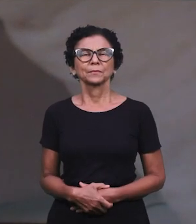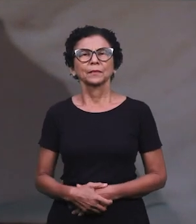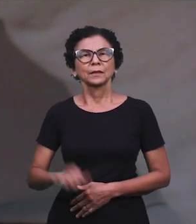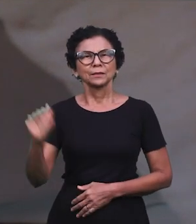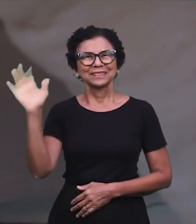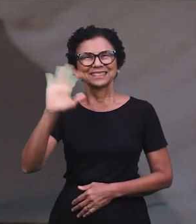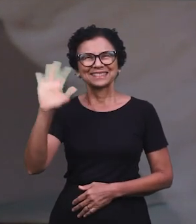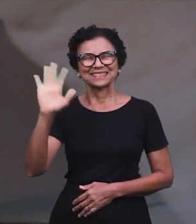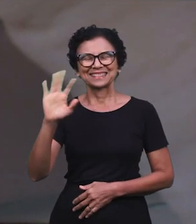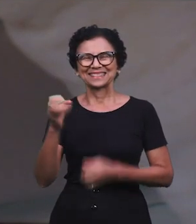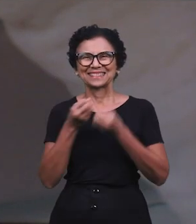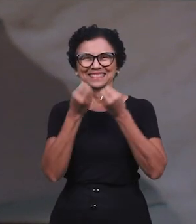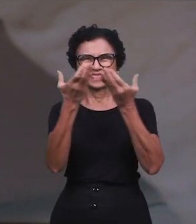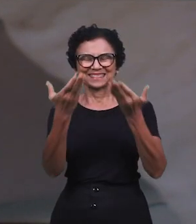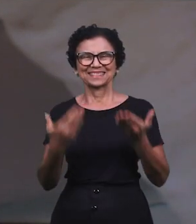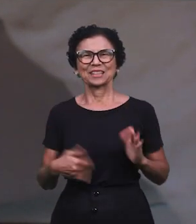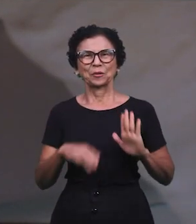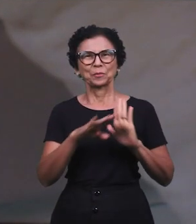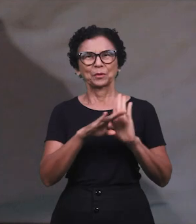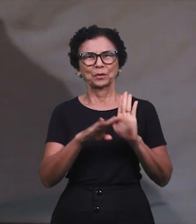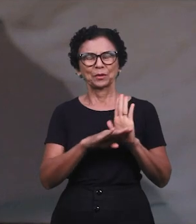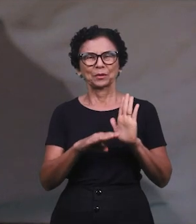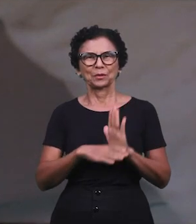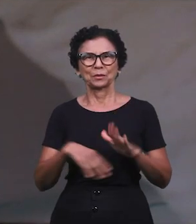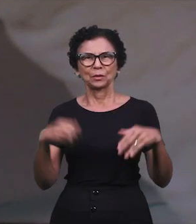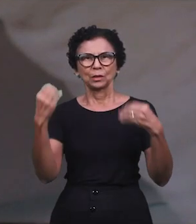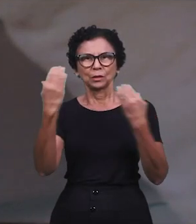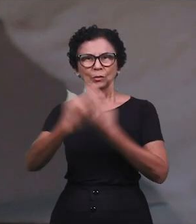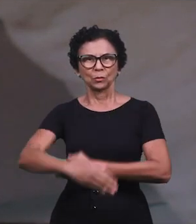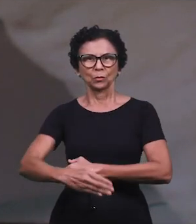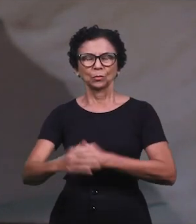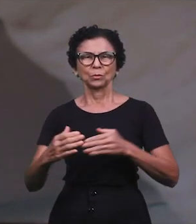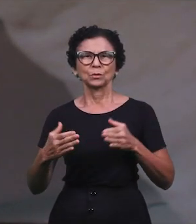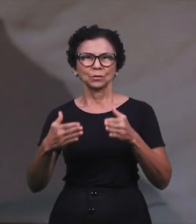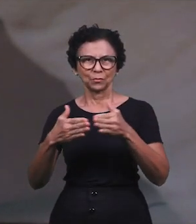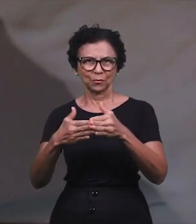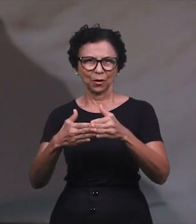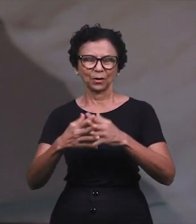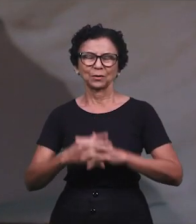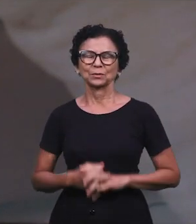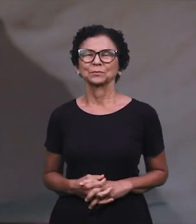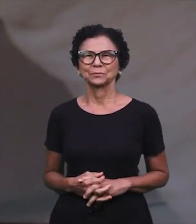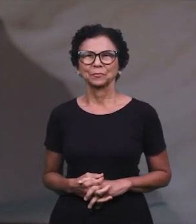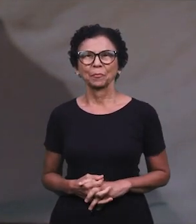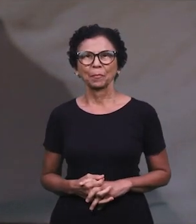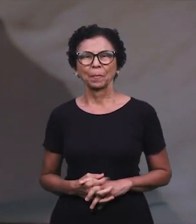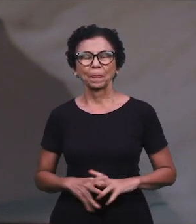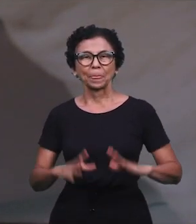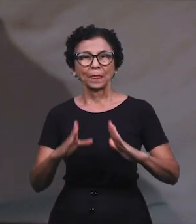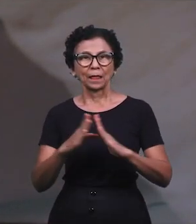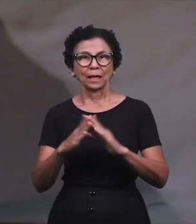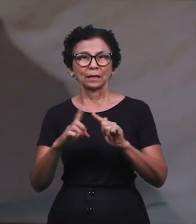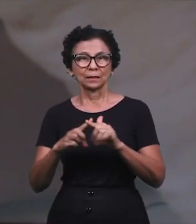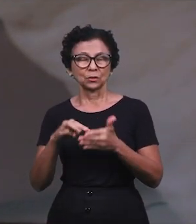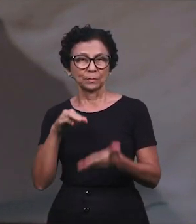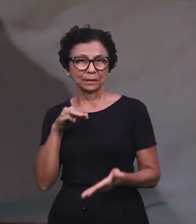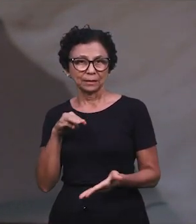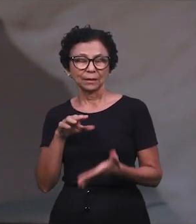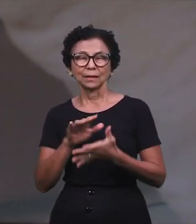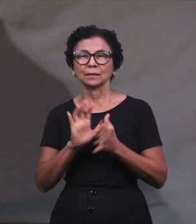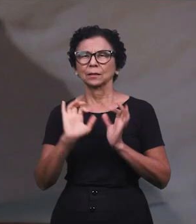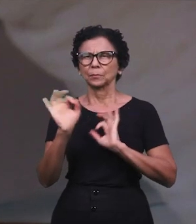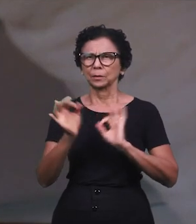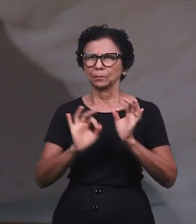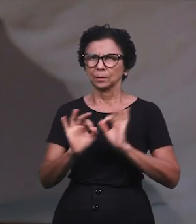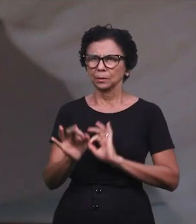Olá, seja muito bem-vindo ao programa Foco nos Concursos, o programa da Igreja Cristã Maranata destinado para aqueles que estão se